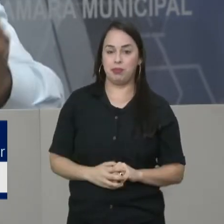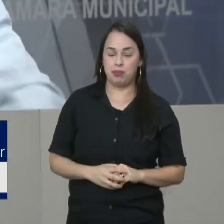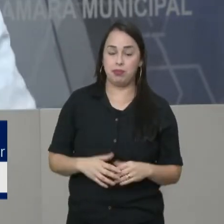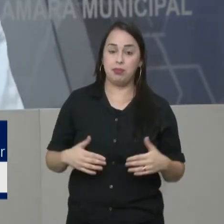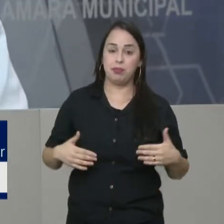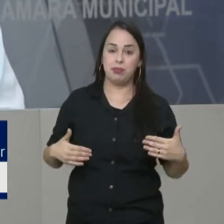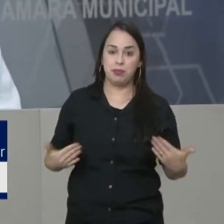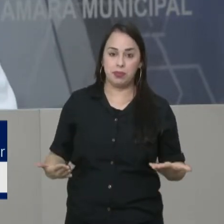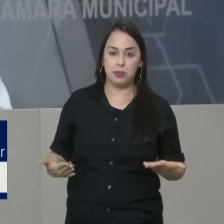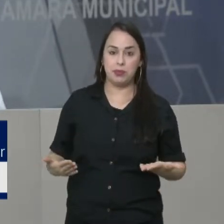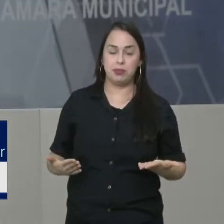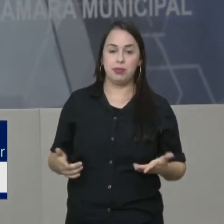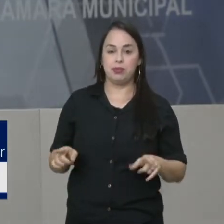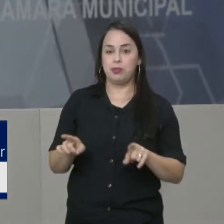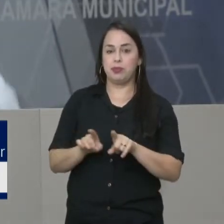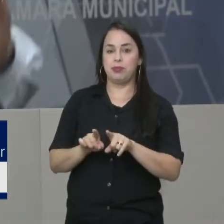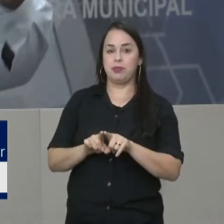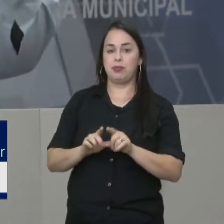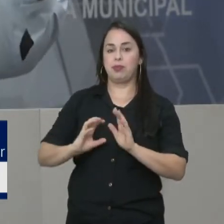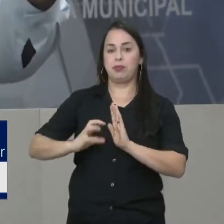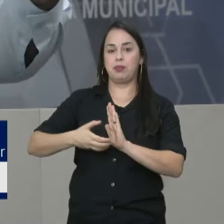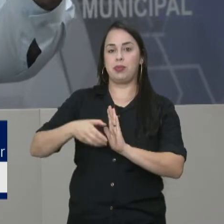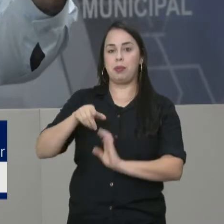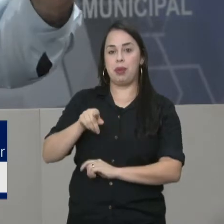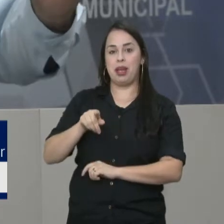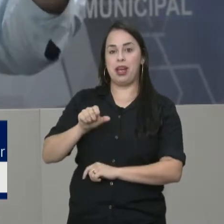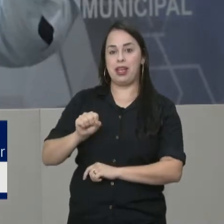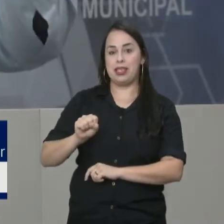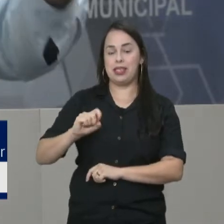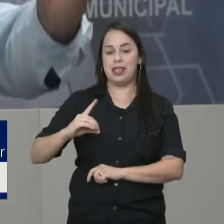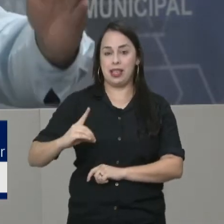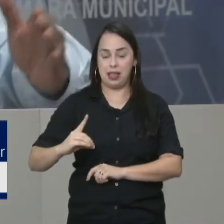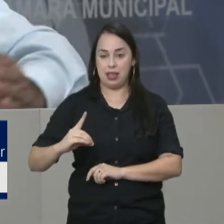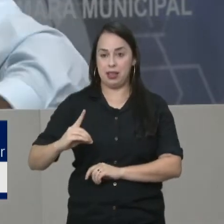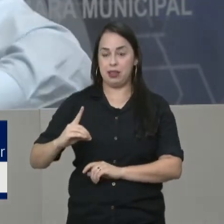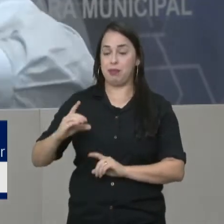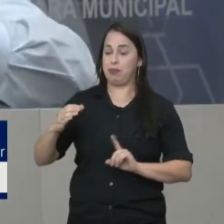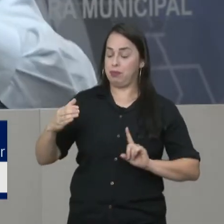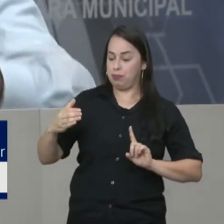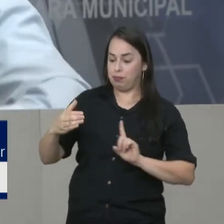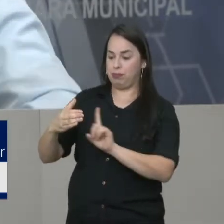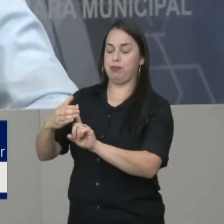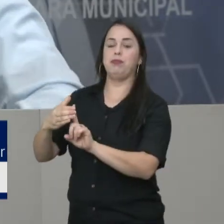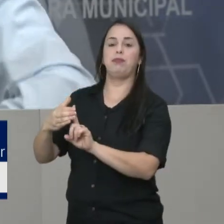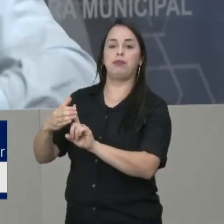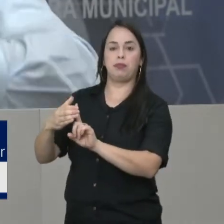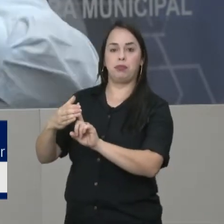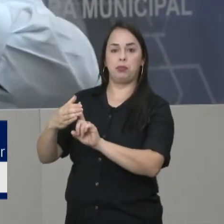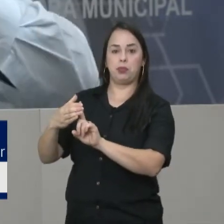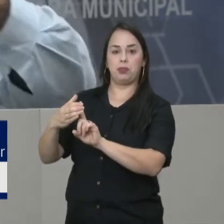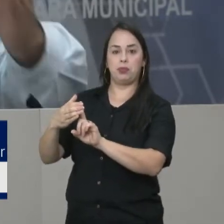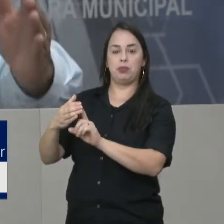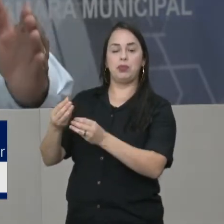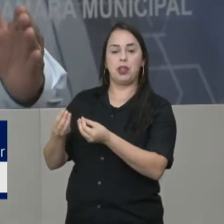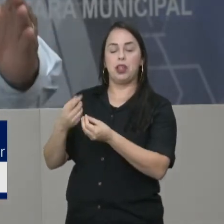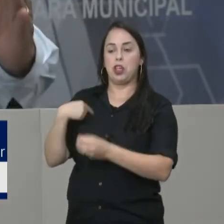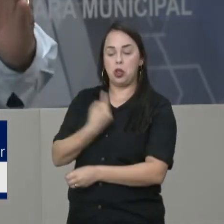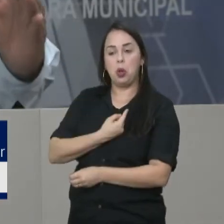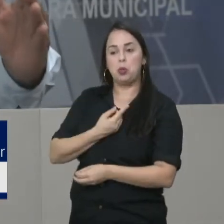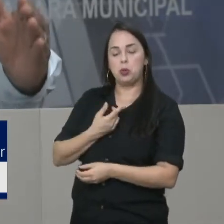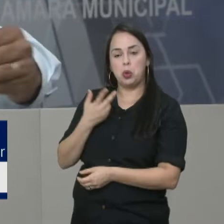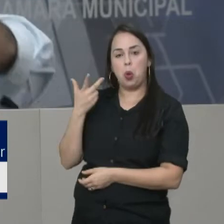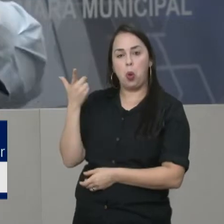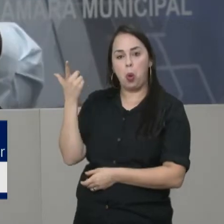Além disso, agradecer ao PSD, Zé Luiz, que me acolheu, que me deu legenda e que pudemos participar.